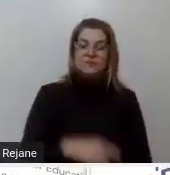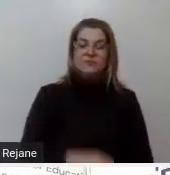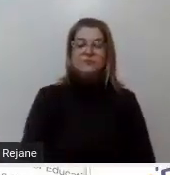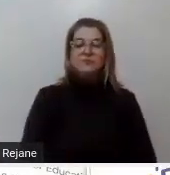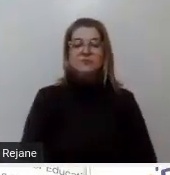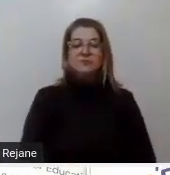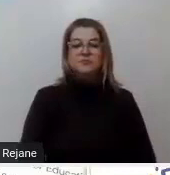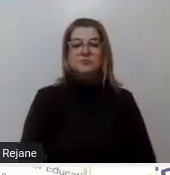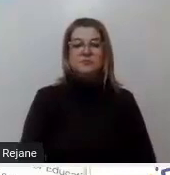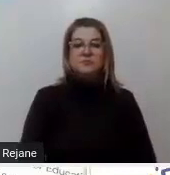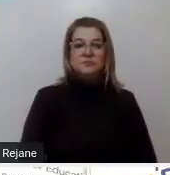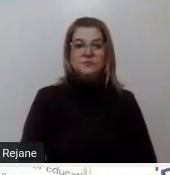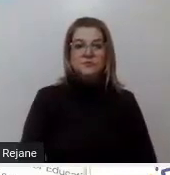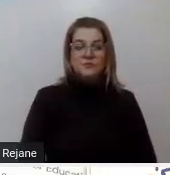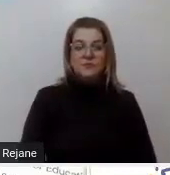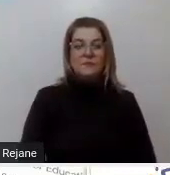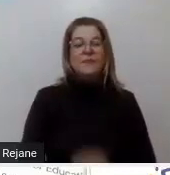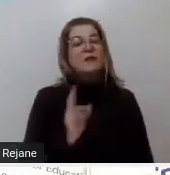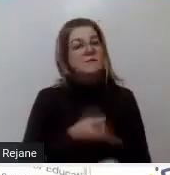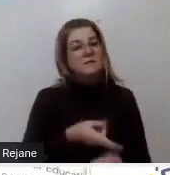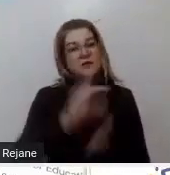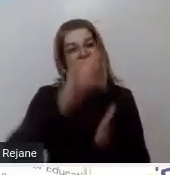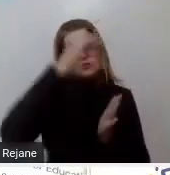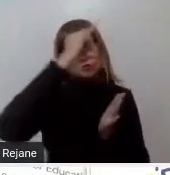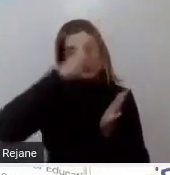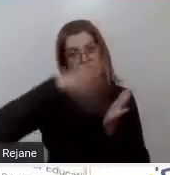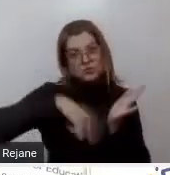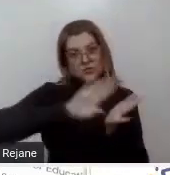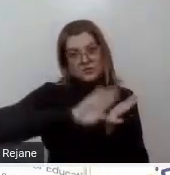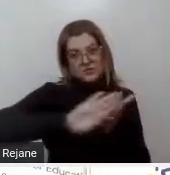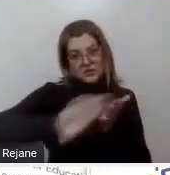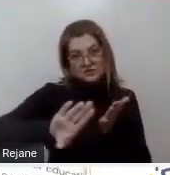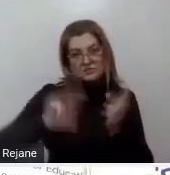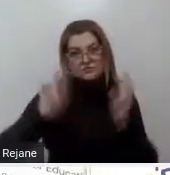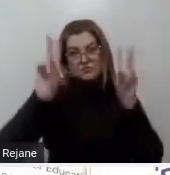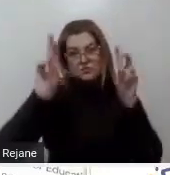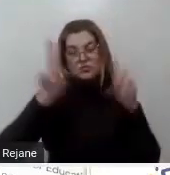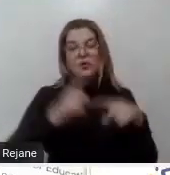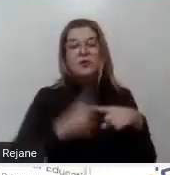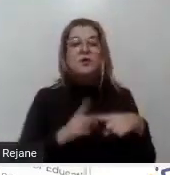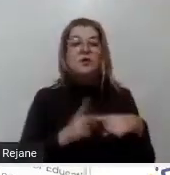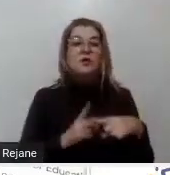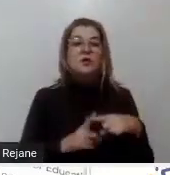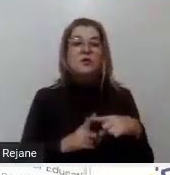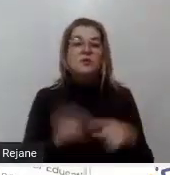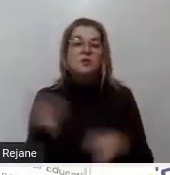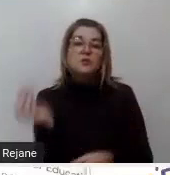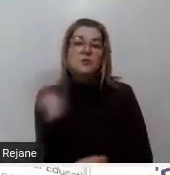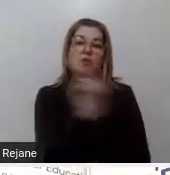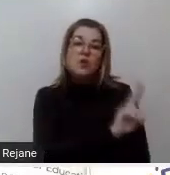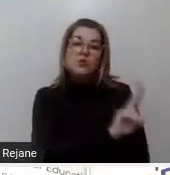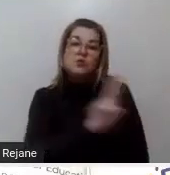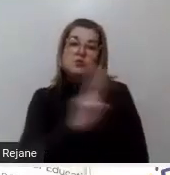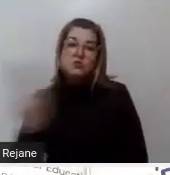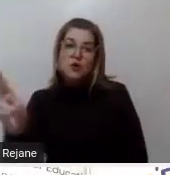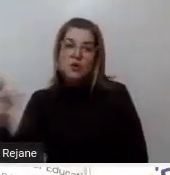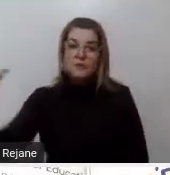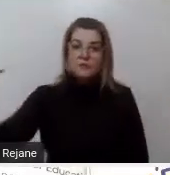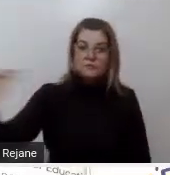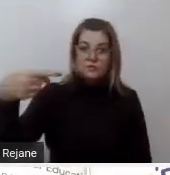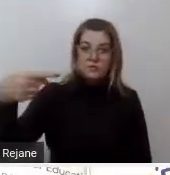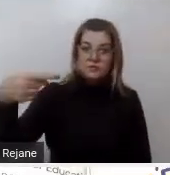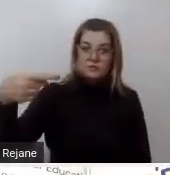eu vou... Mas vai continuar documento sem título, Hector, porque ele coloca o nome do estudante, traço o nome